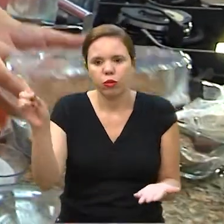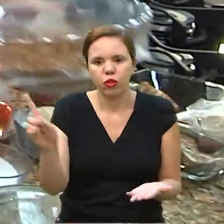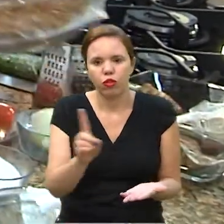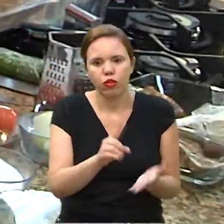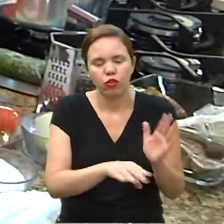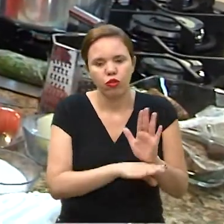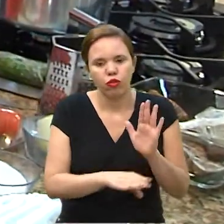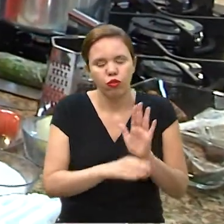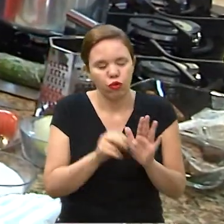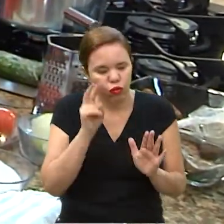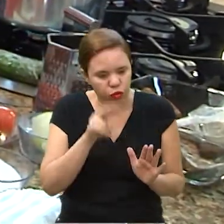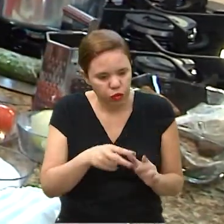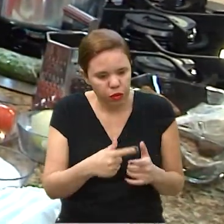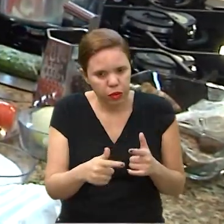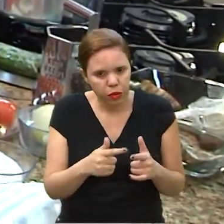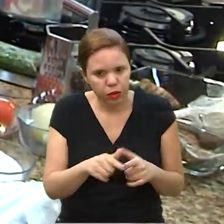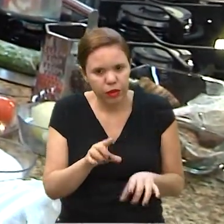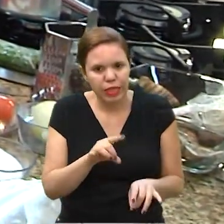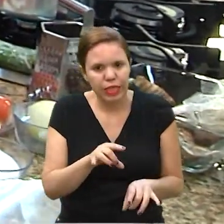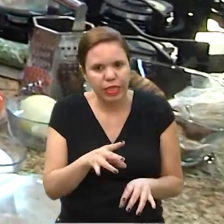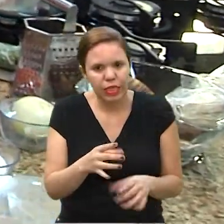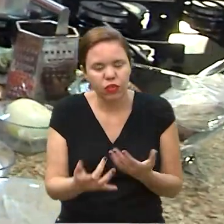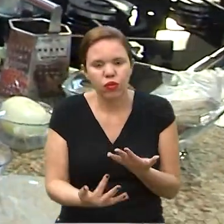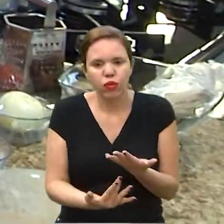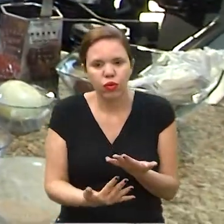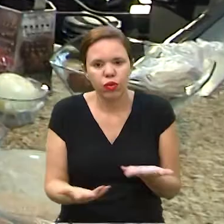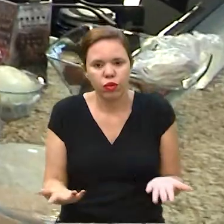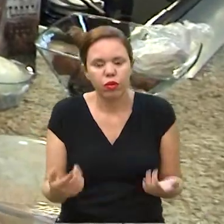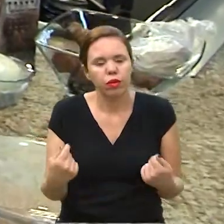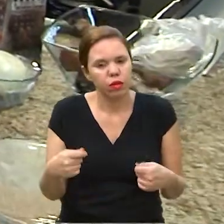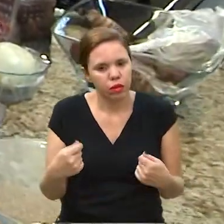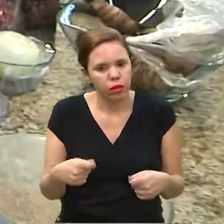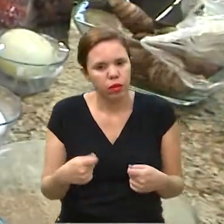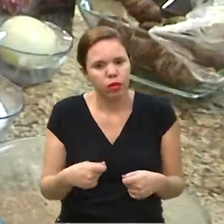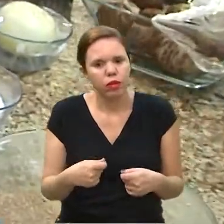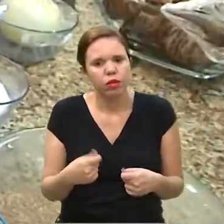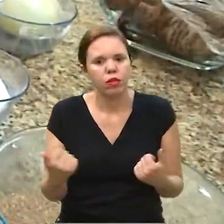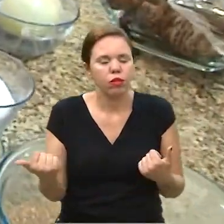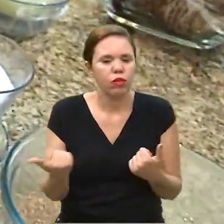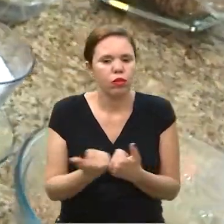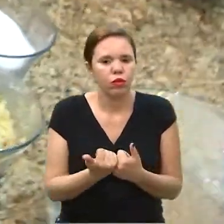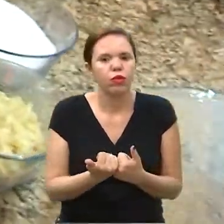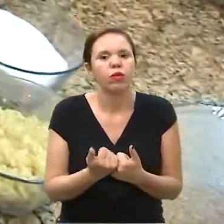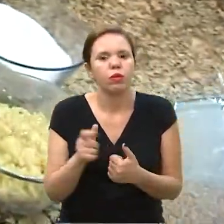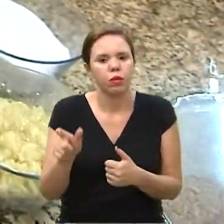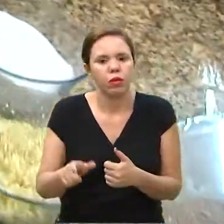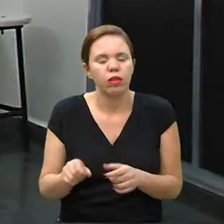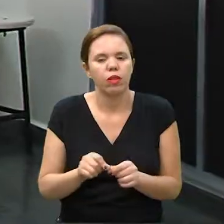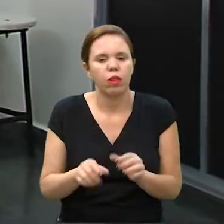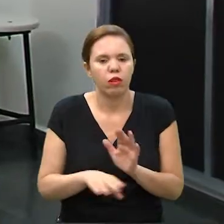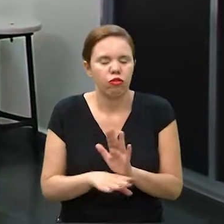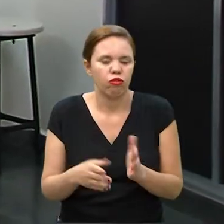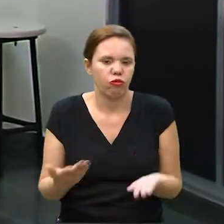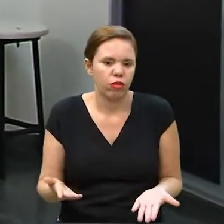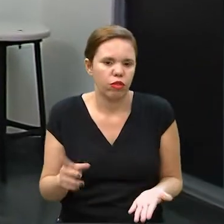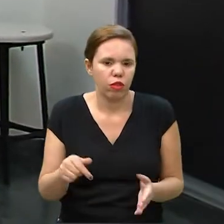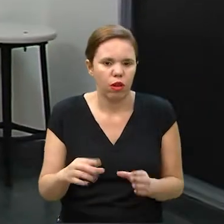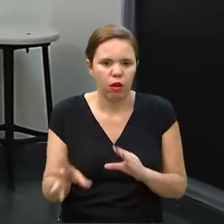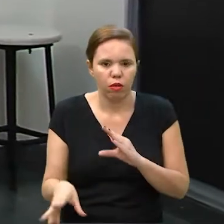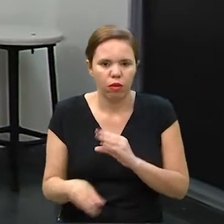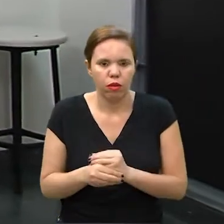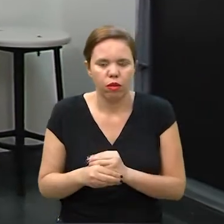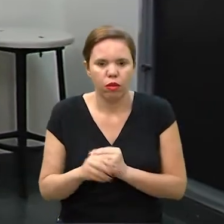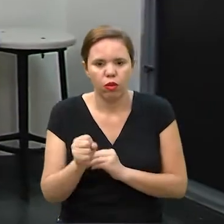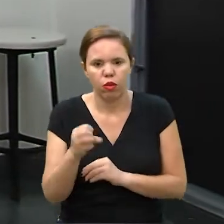auxiliar, que constatou um problema técnico no forno e que precisou ser colocado um reserva para ela. Com isso, foram